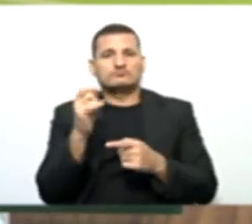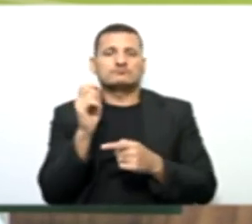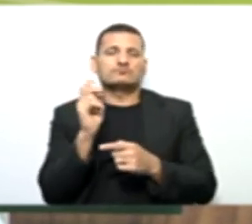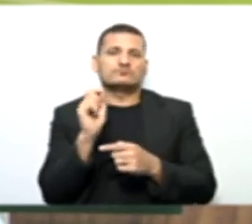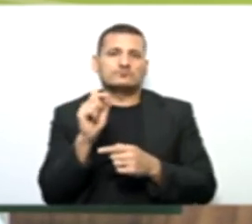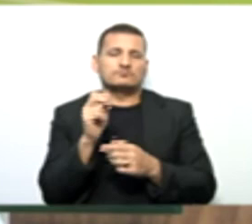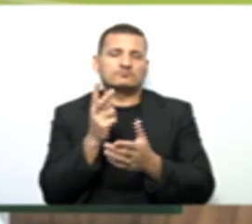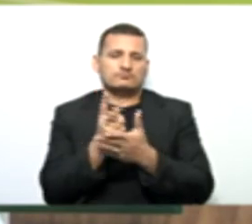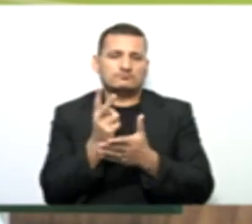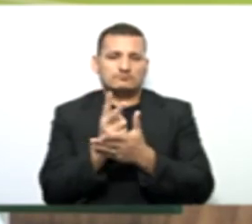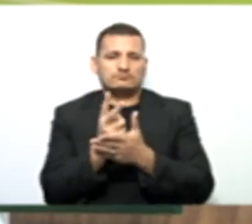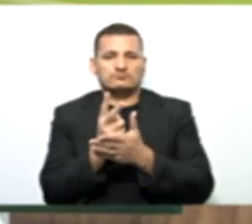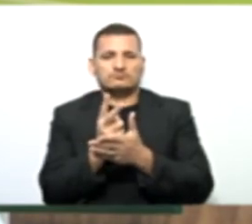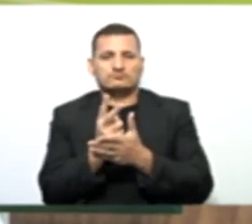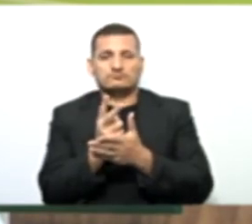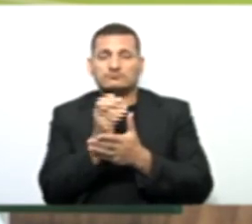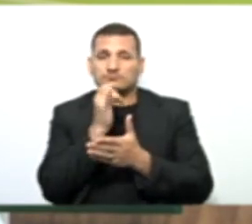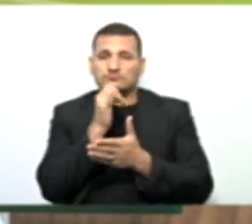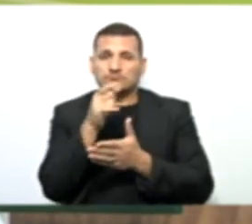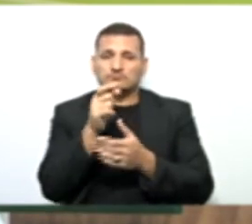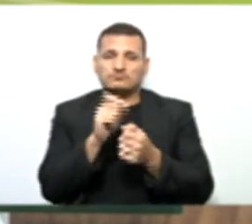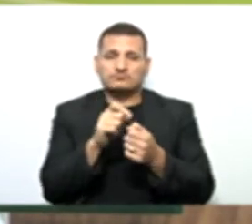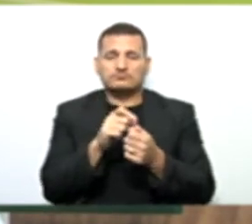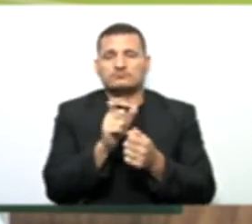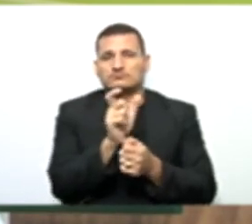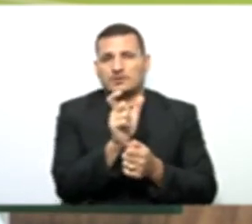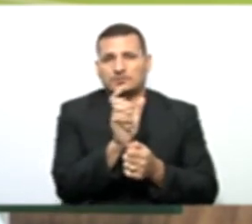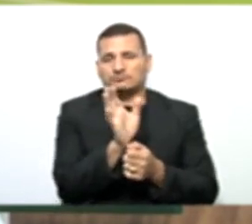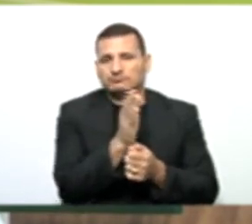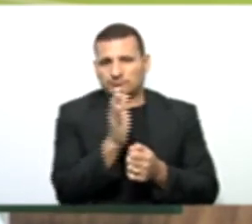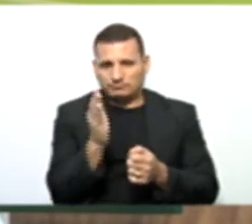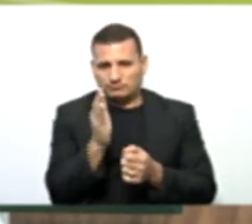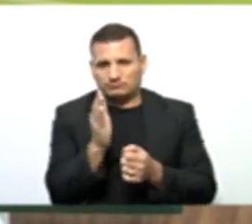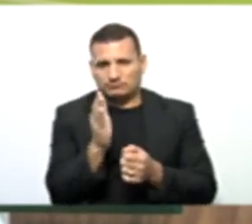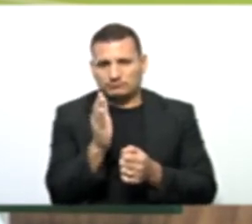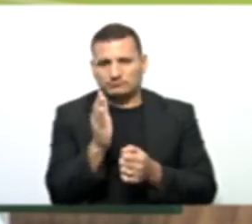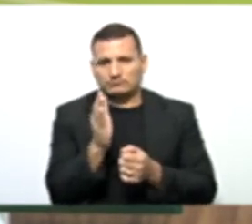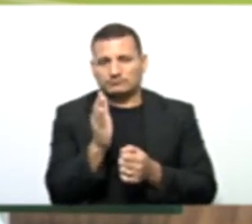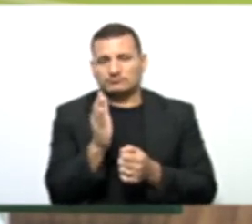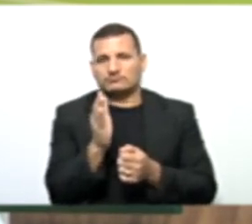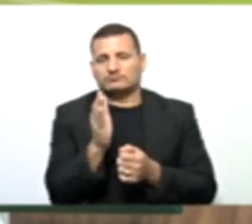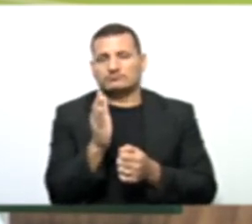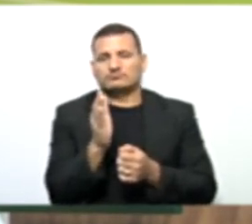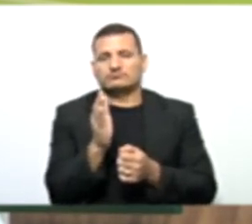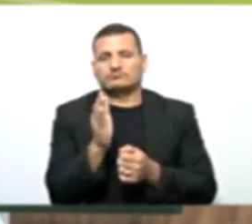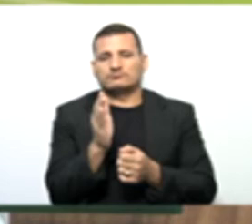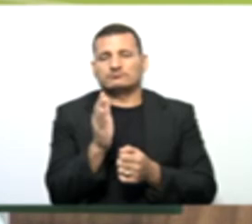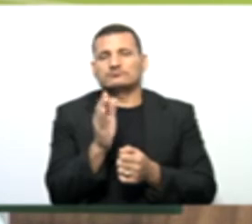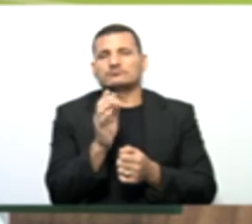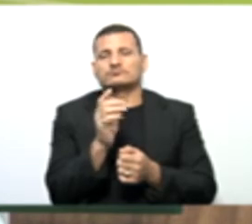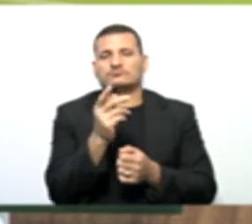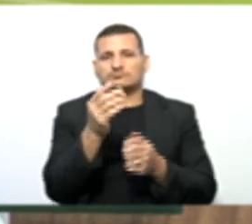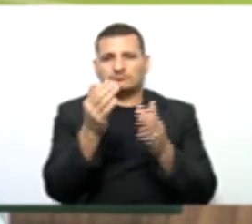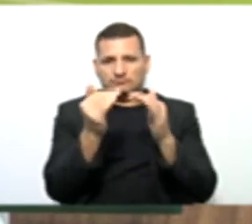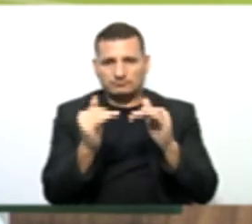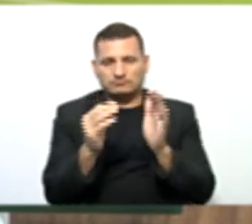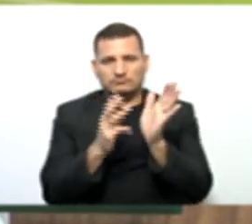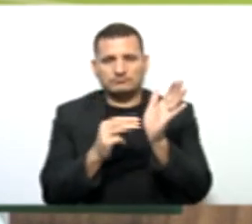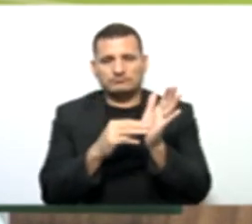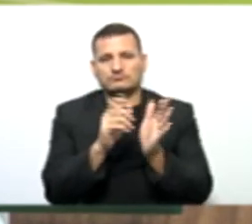mesmo. Se você fizer com dois espaços, então, classe é no início, dois espaços, os